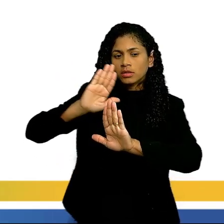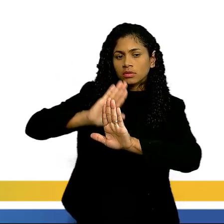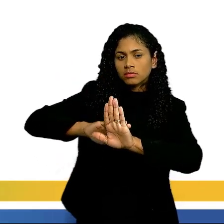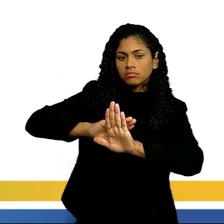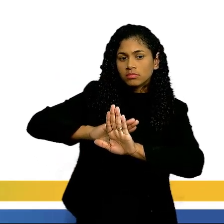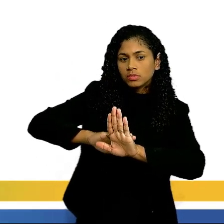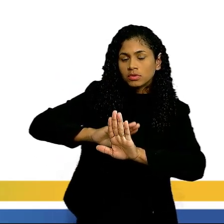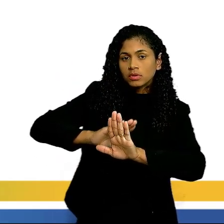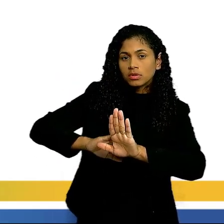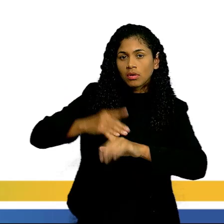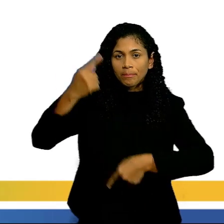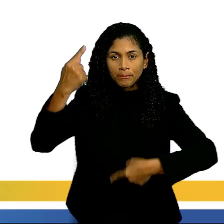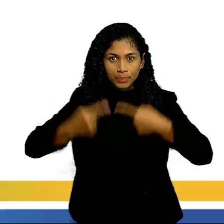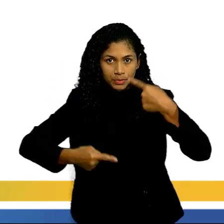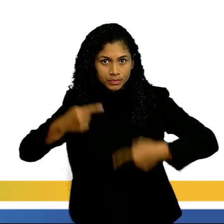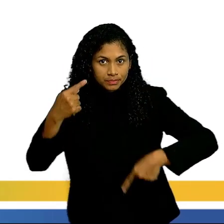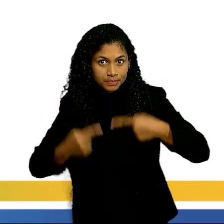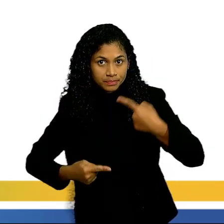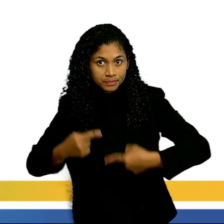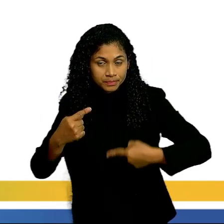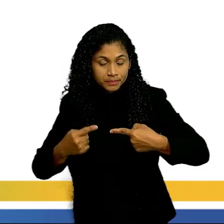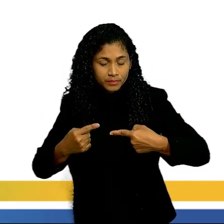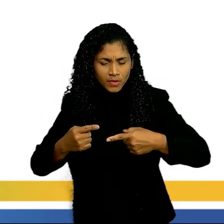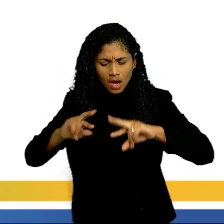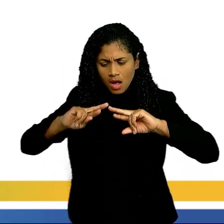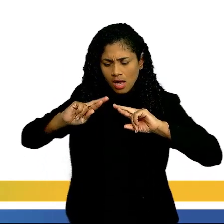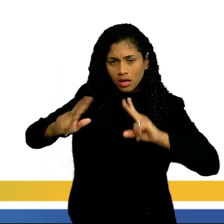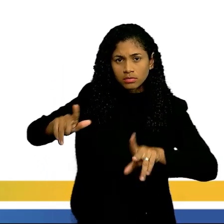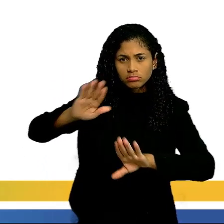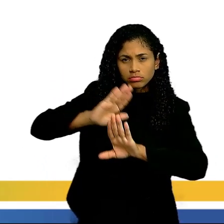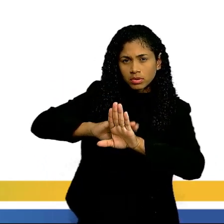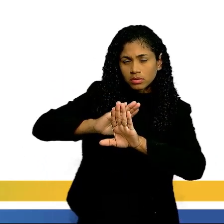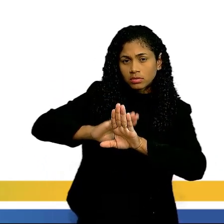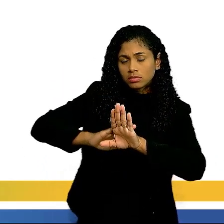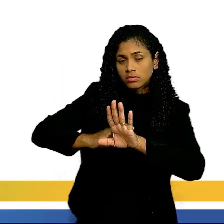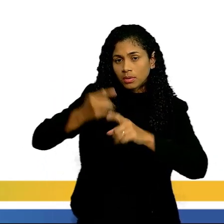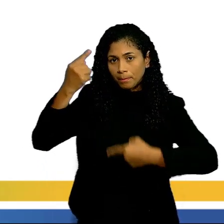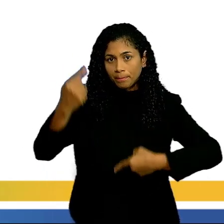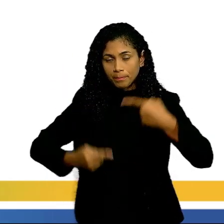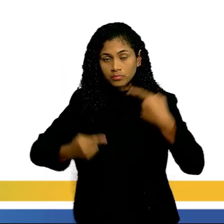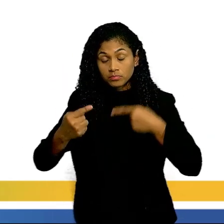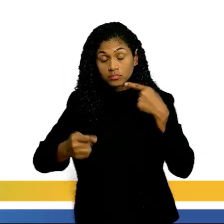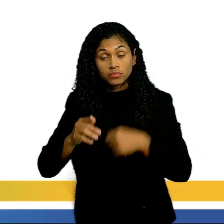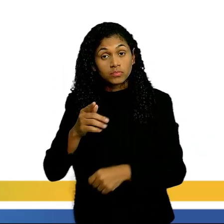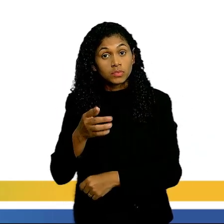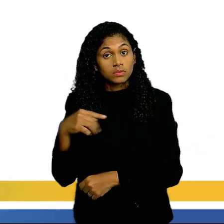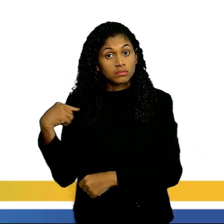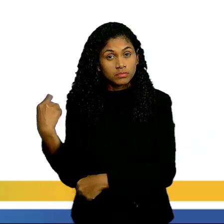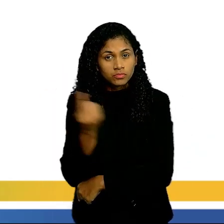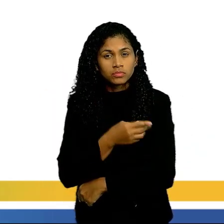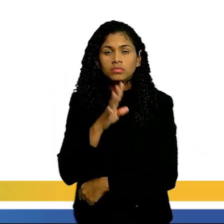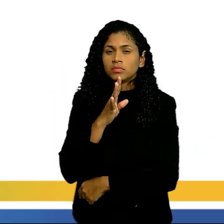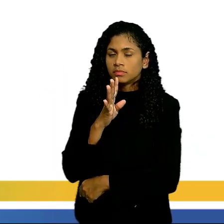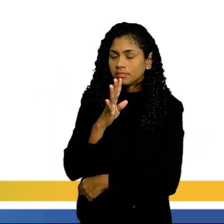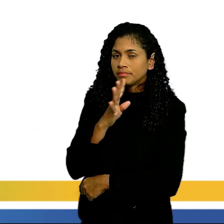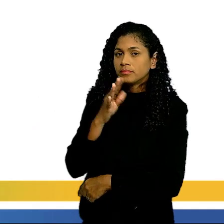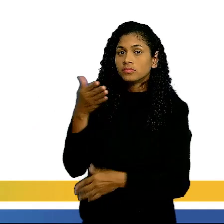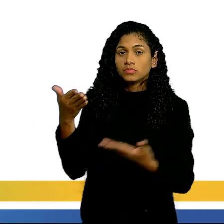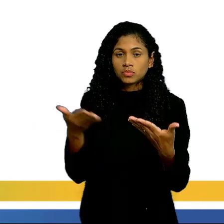ideologias políticas, né? Essas diferentes ideologias políticas que a gente conheceu hoje, né, como, por